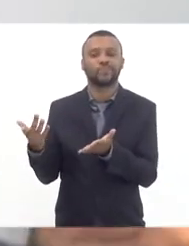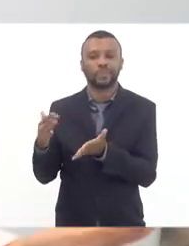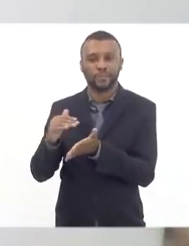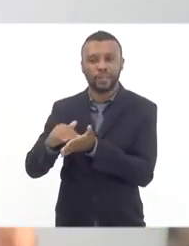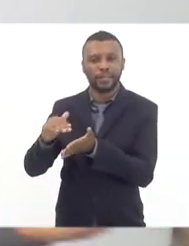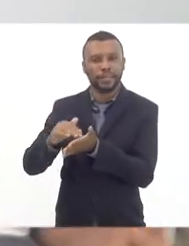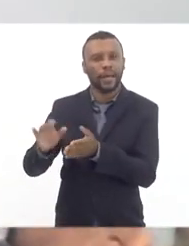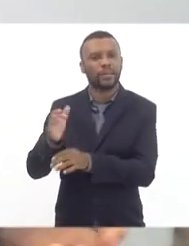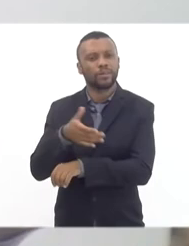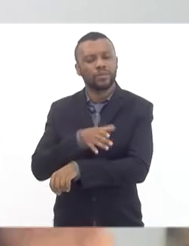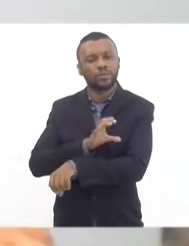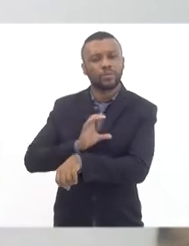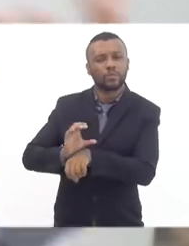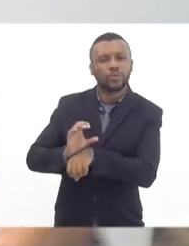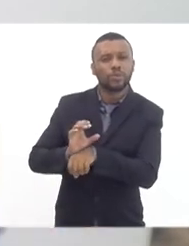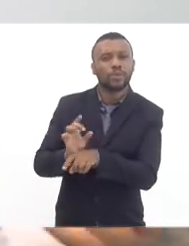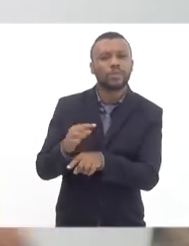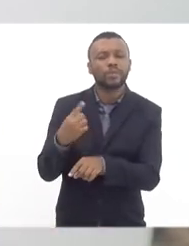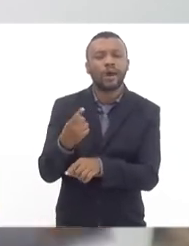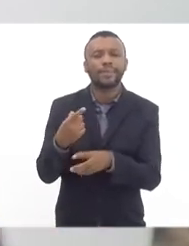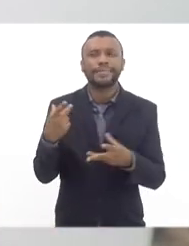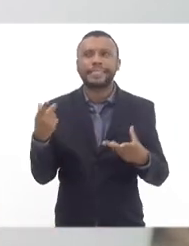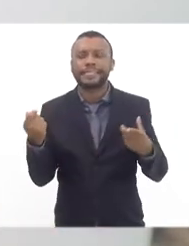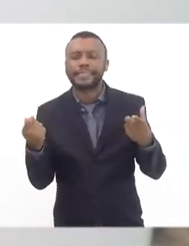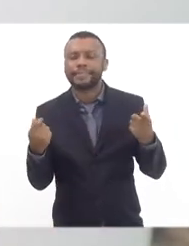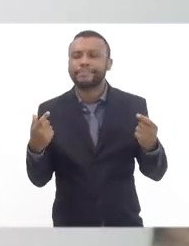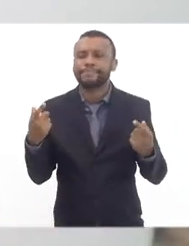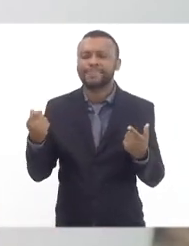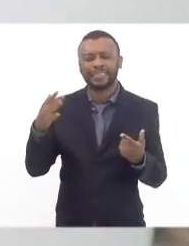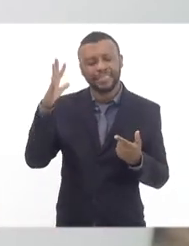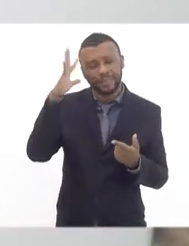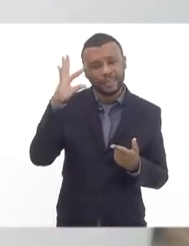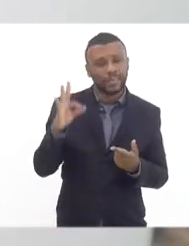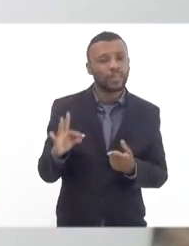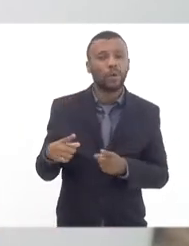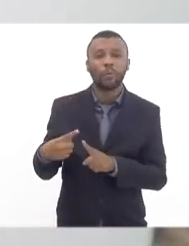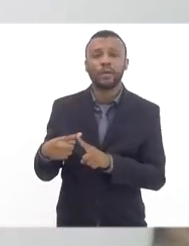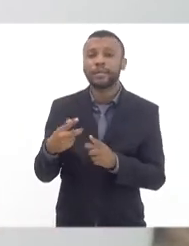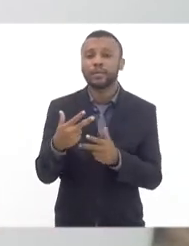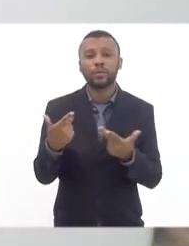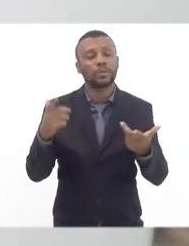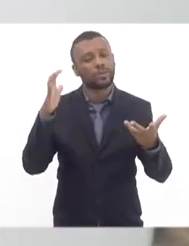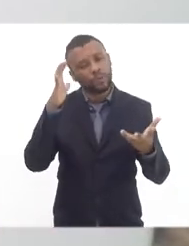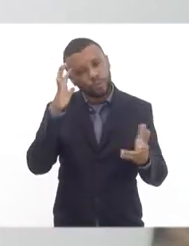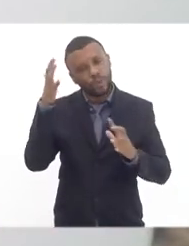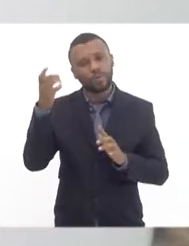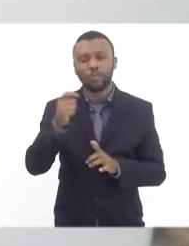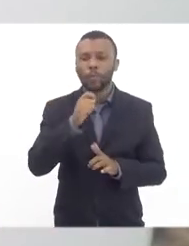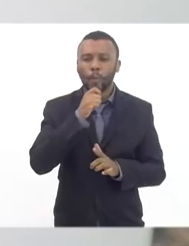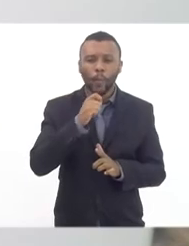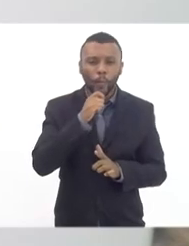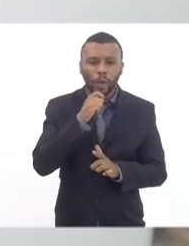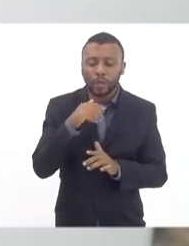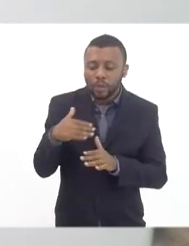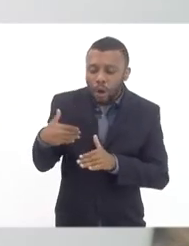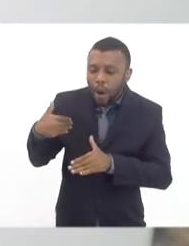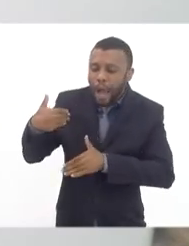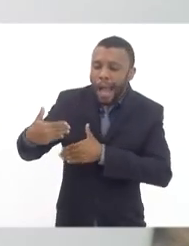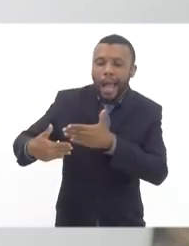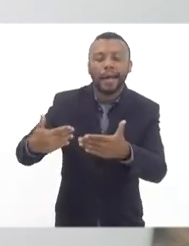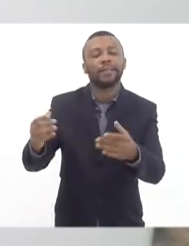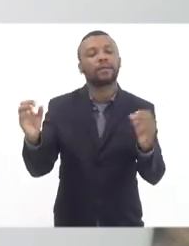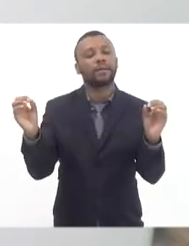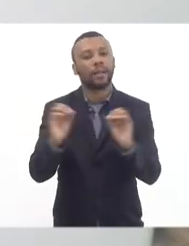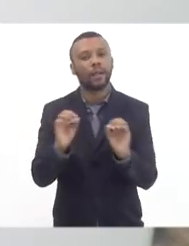de cultura, e a gente fica sem entender por que essas coisas não se resolvem, não andam. E a gente